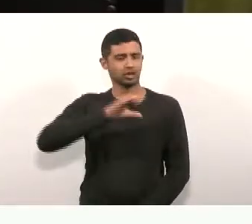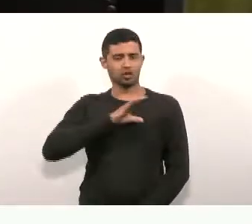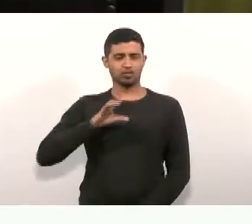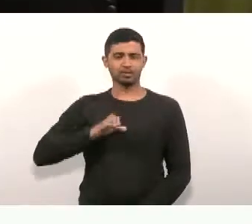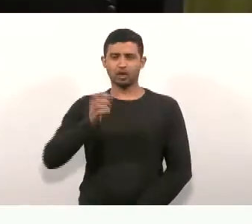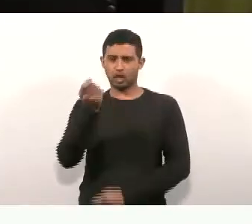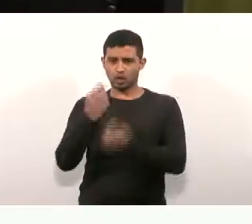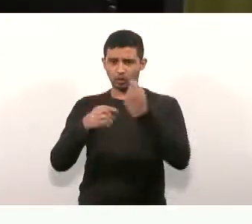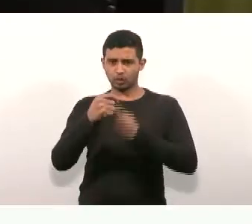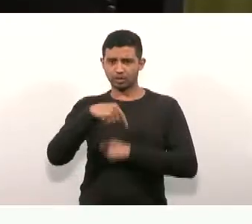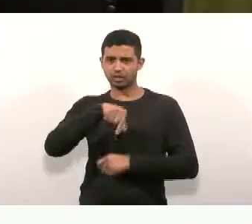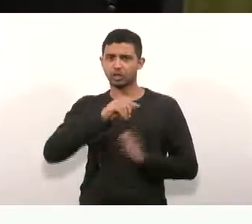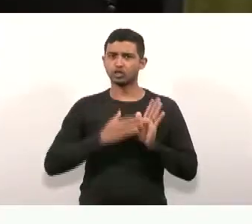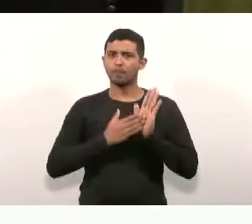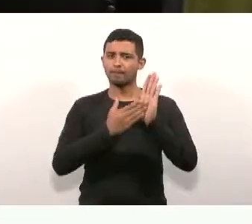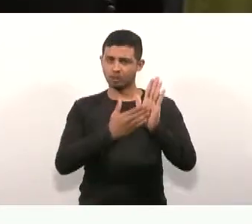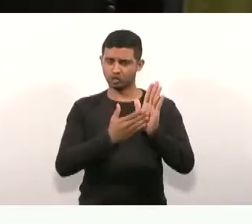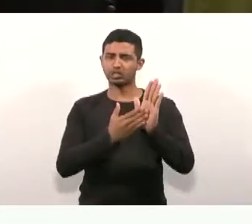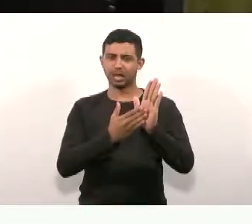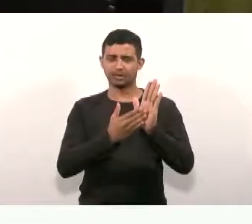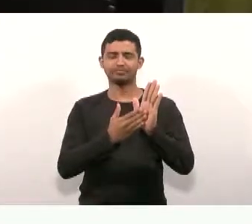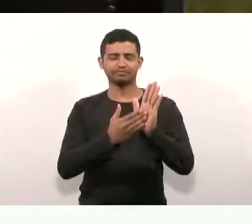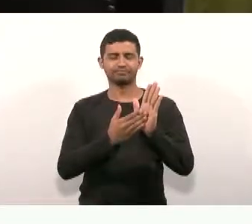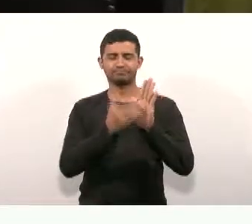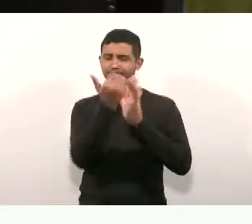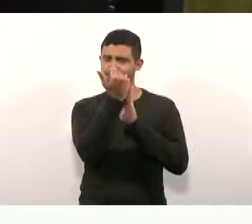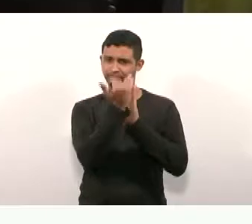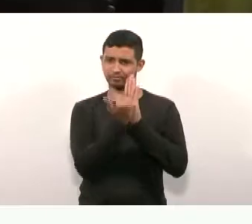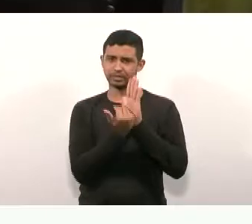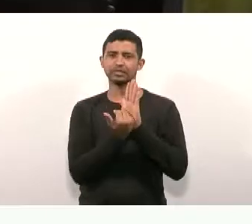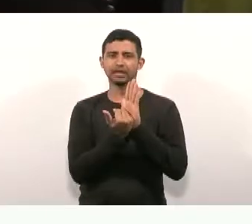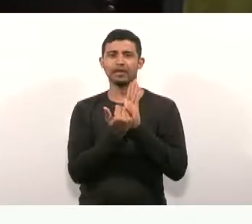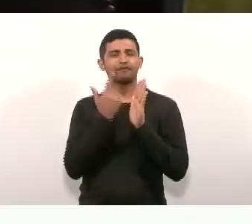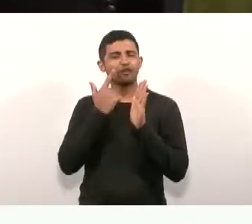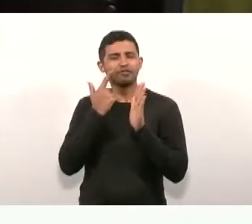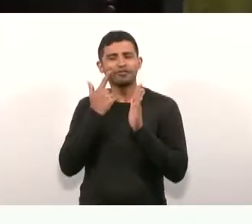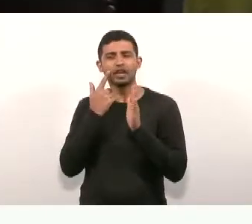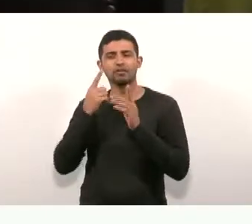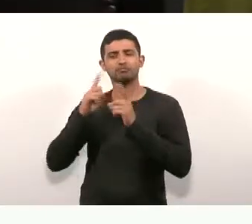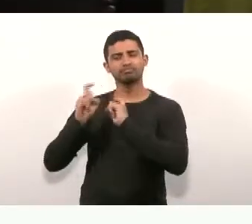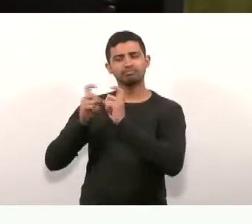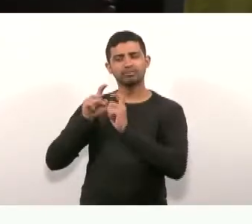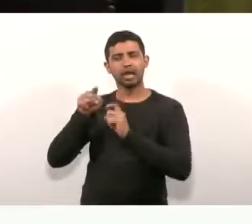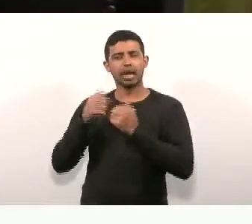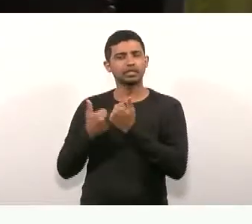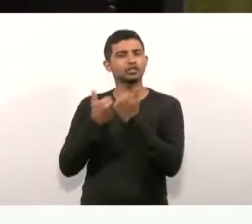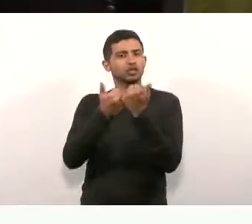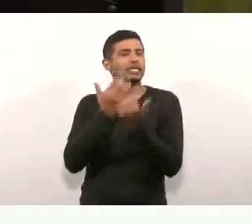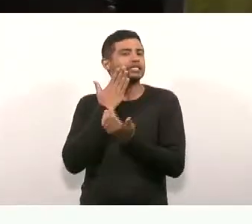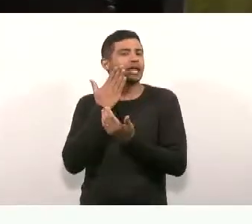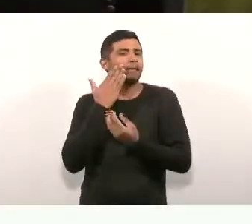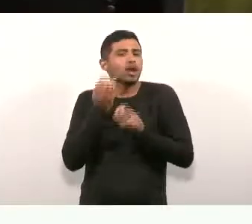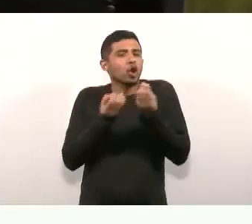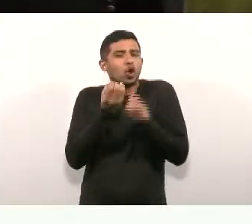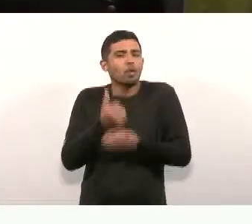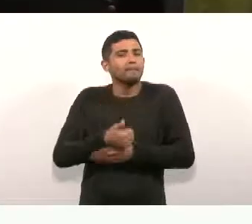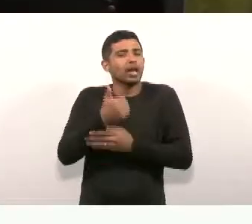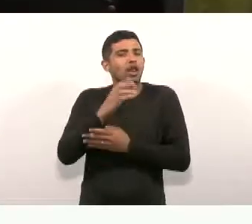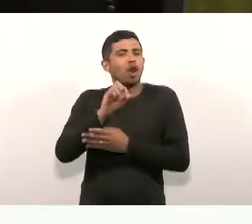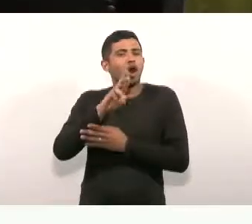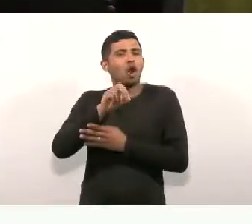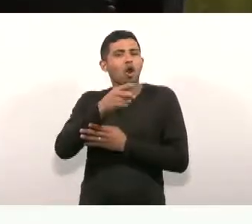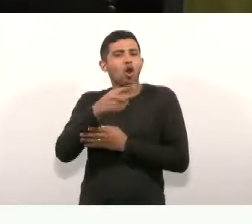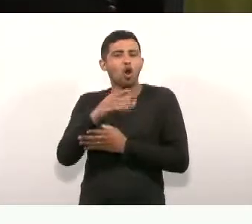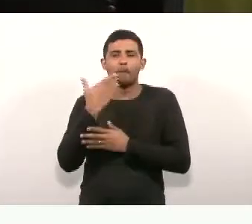Economia pudesse apresentar isso em conjunto. Eu vou entender com a assessoria qual é o melhor órgão para isso ser apresentado, mas eu queria só que a gente